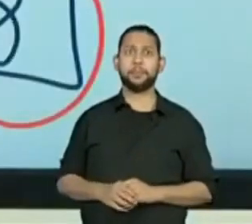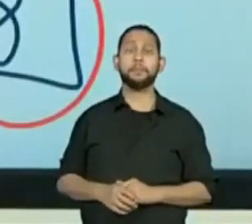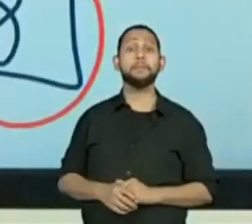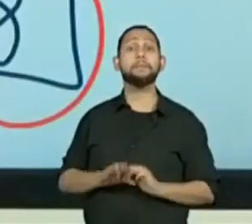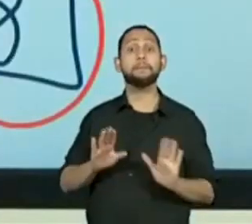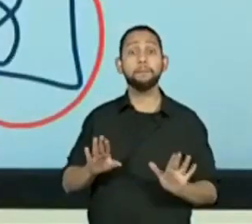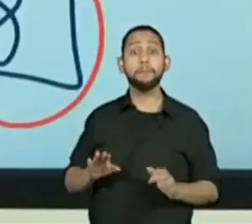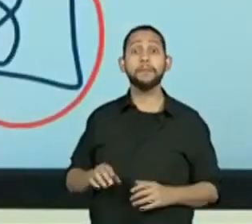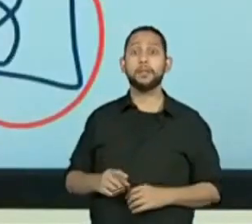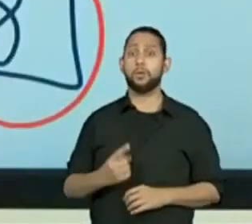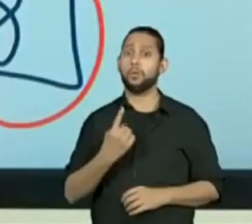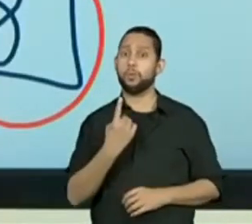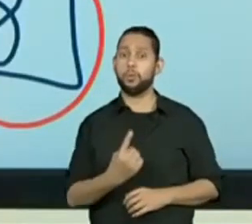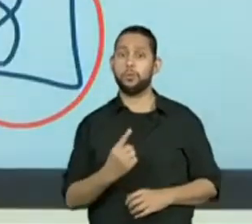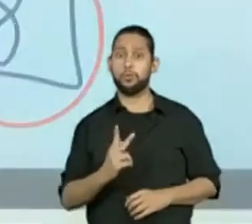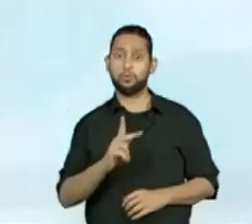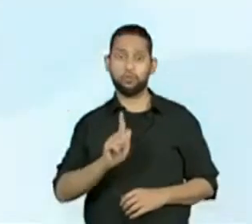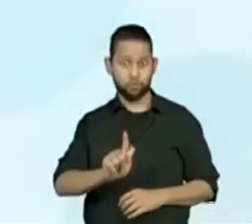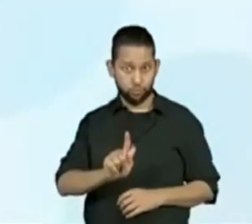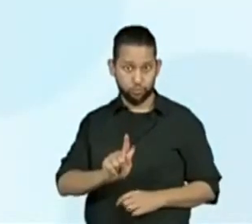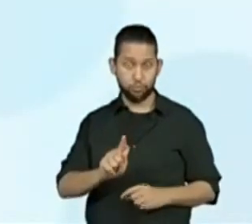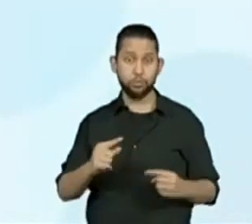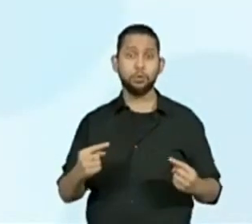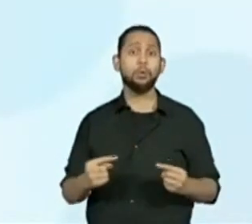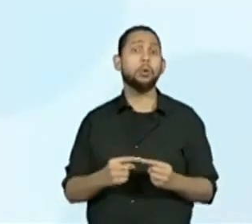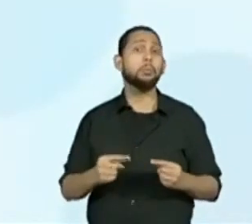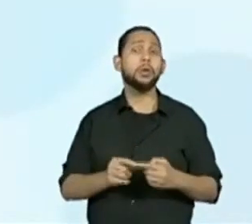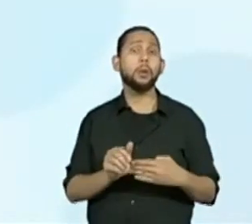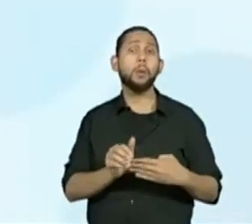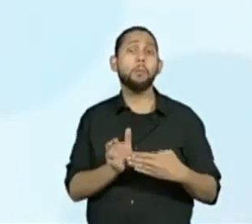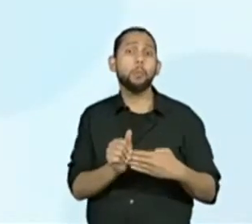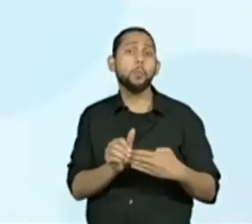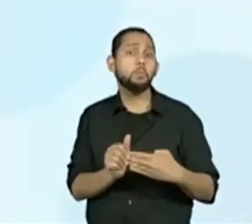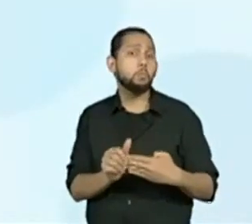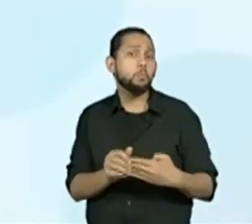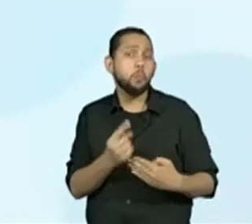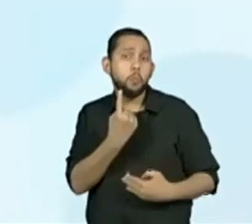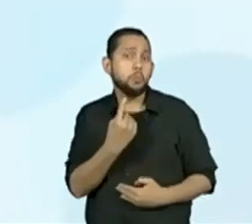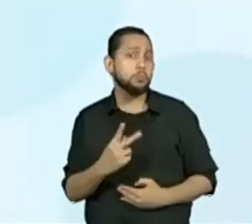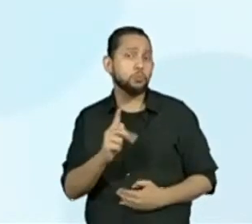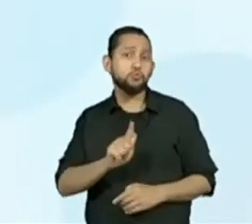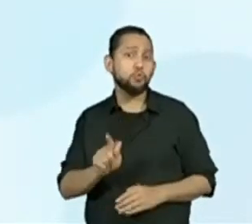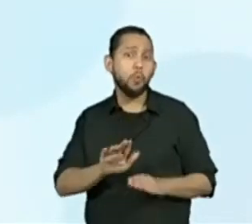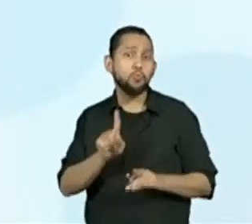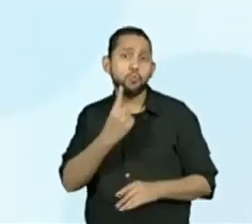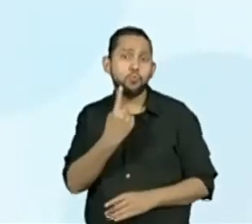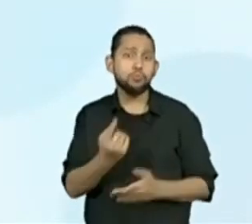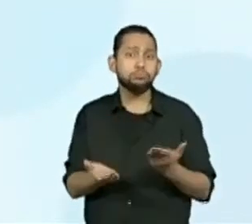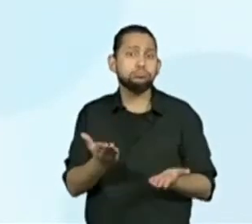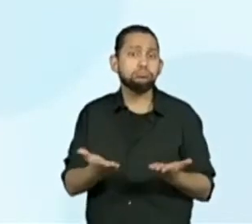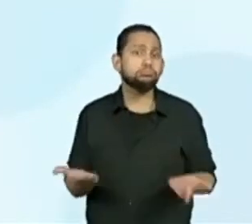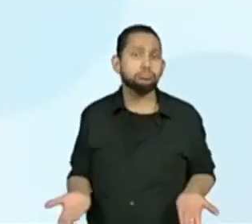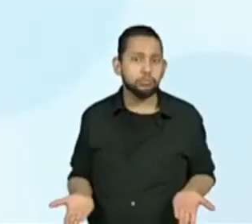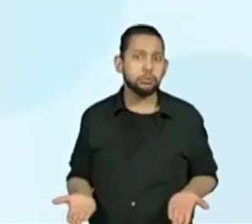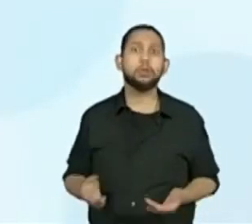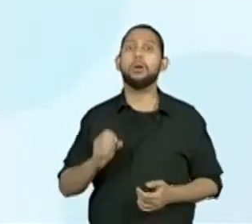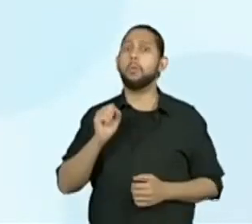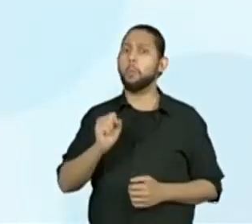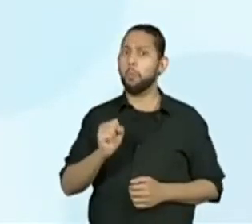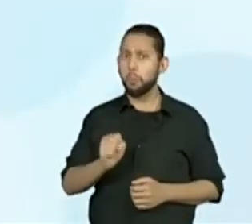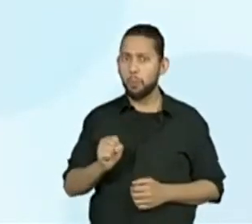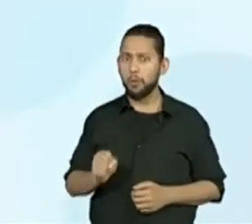e o valor de 1 kg de abobrinha como que a gente faz um nós podemos usar